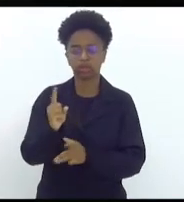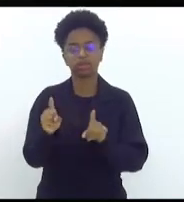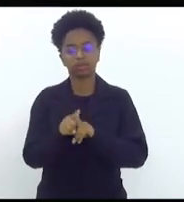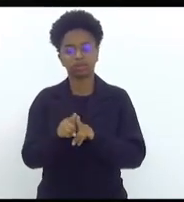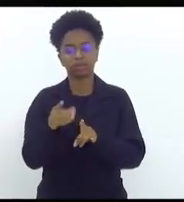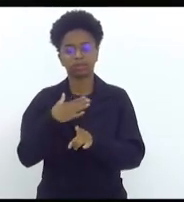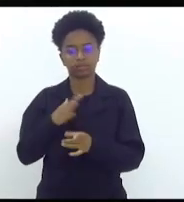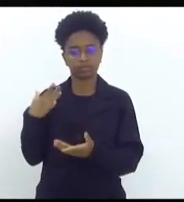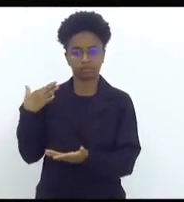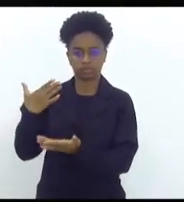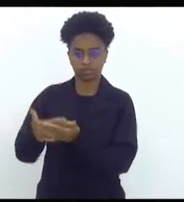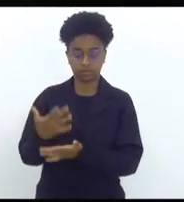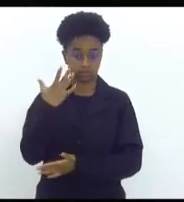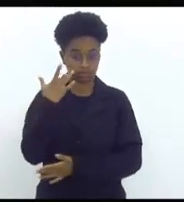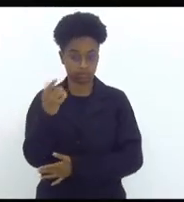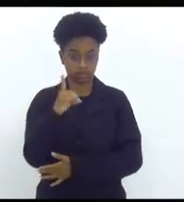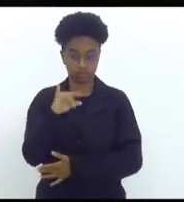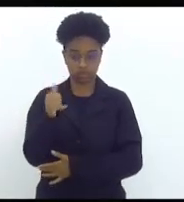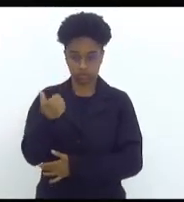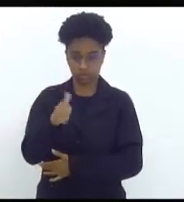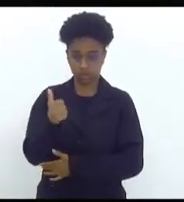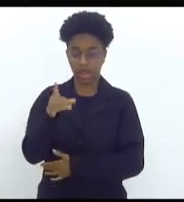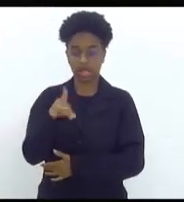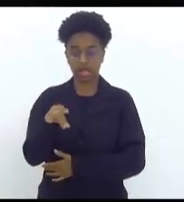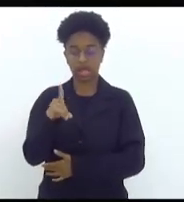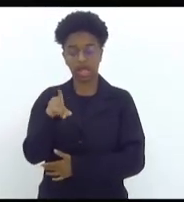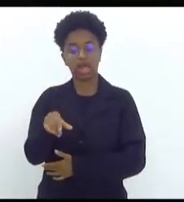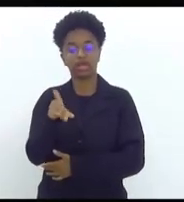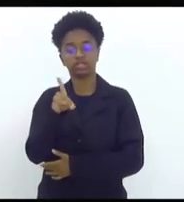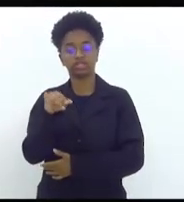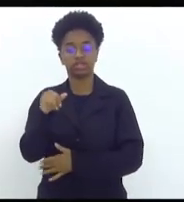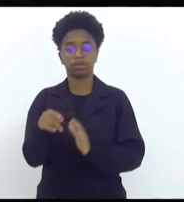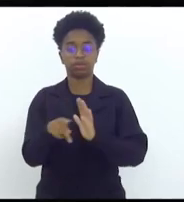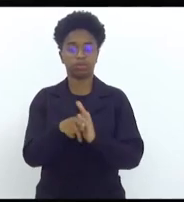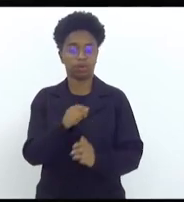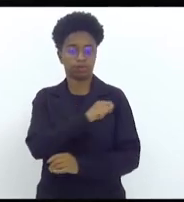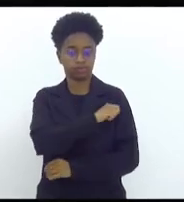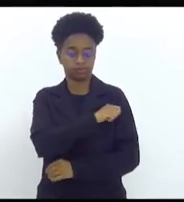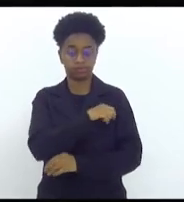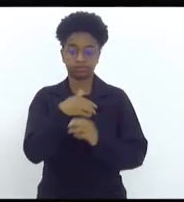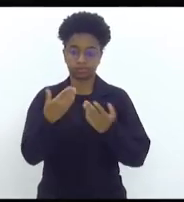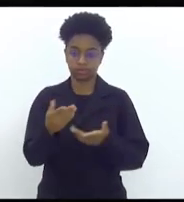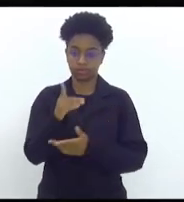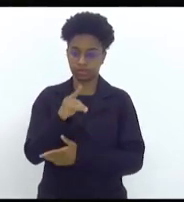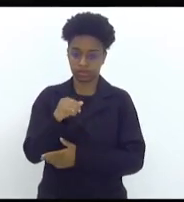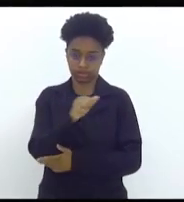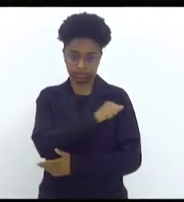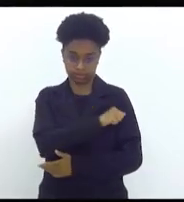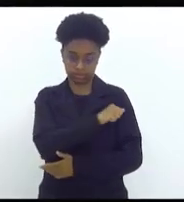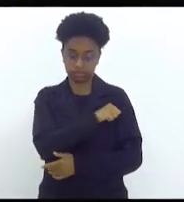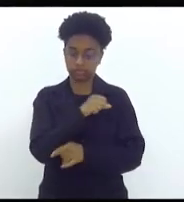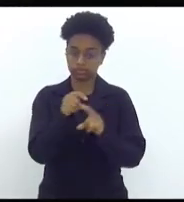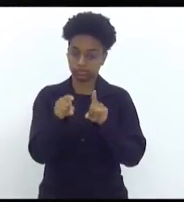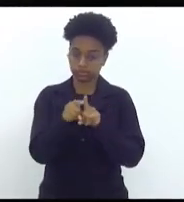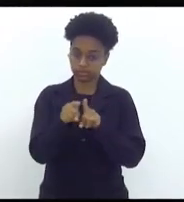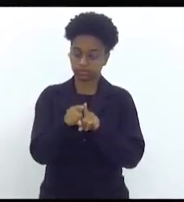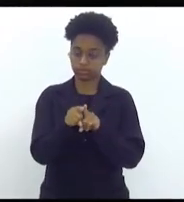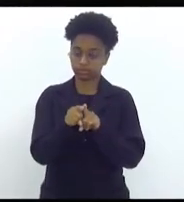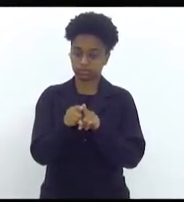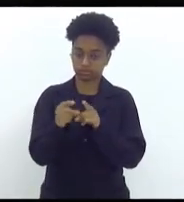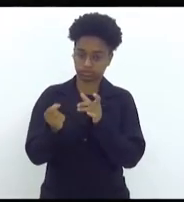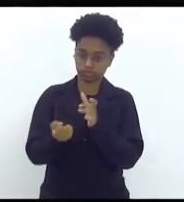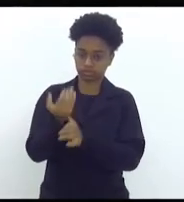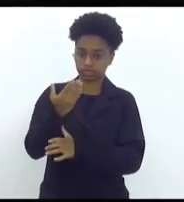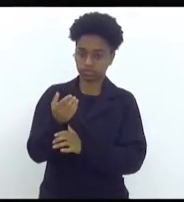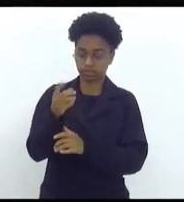bom amanhã dia 11 é dia do estudante além do dia do estudante é o dia que foi feita 50 anos